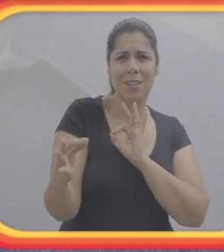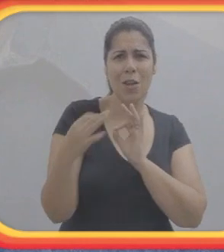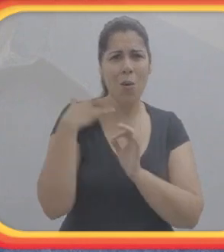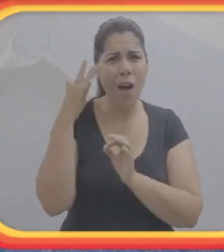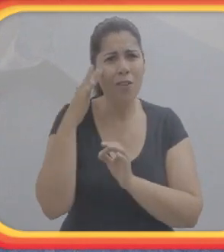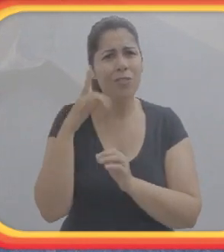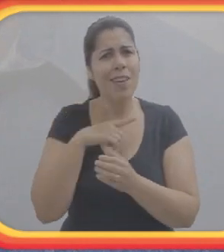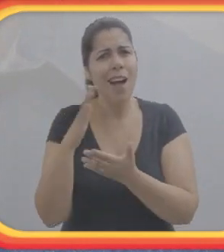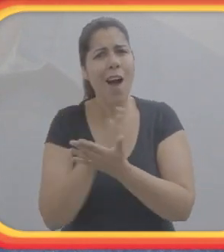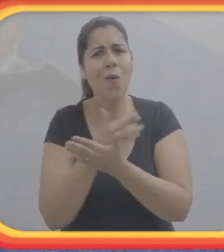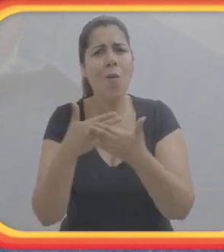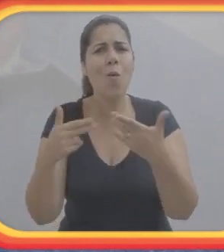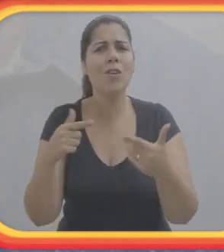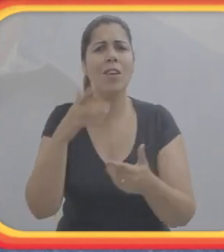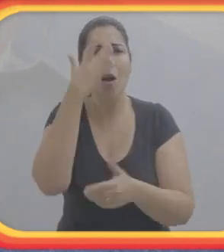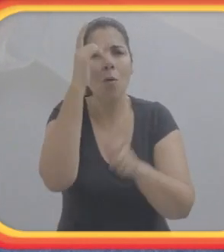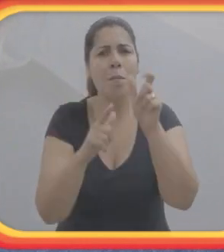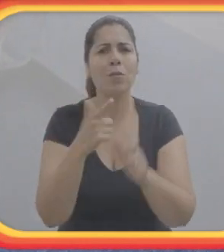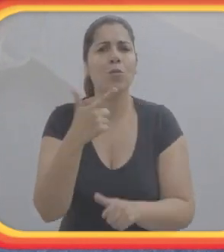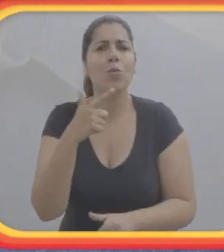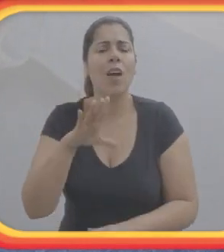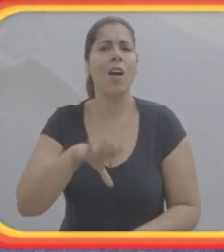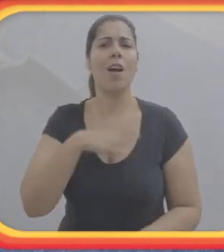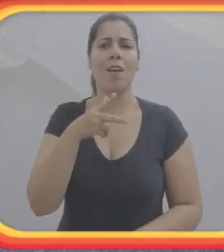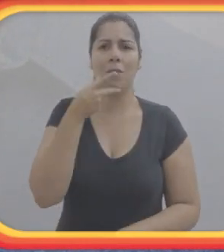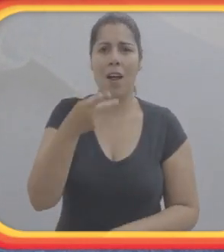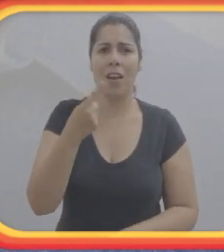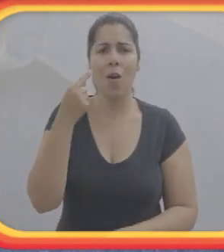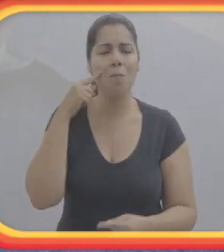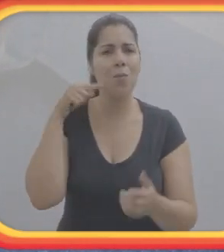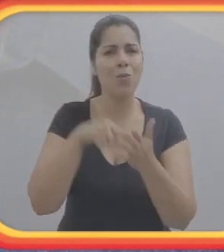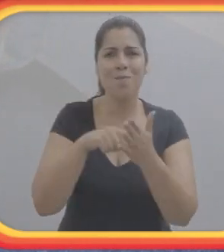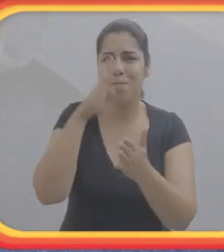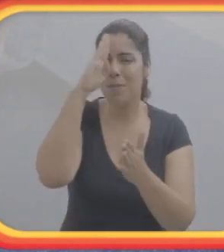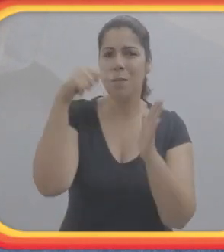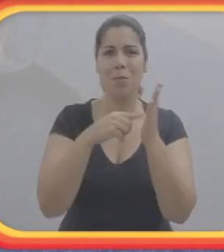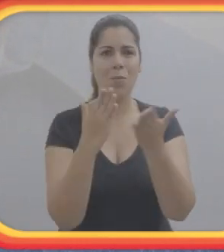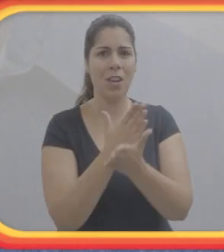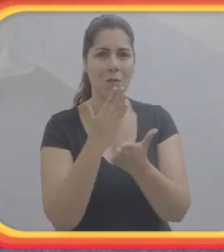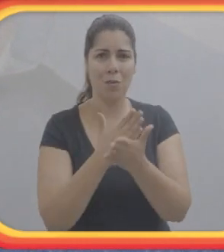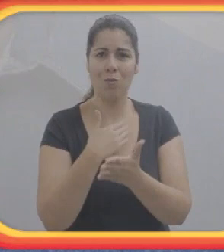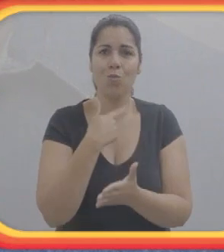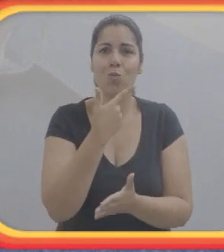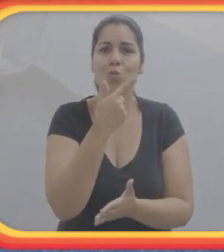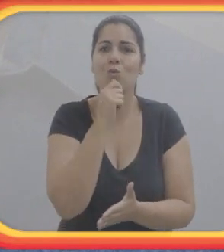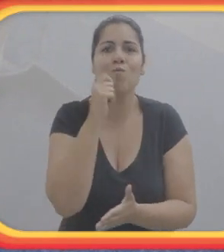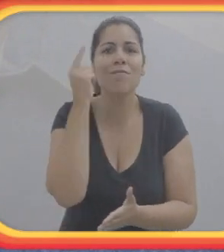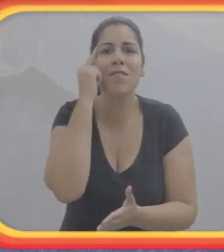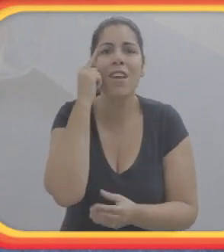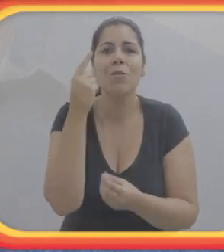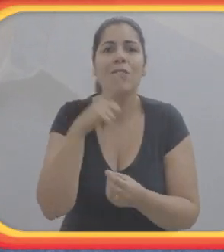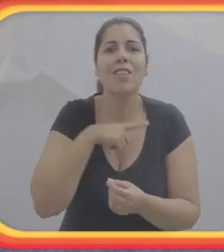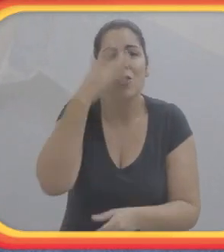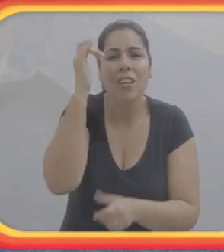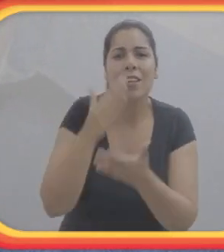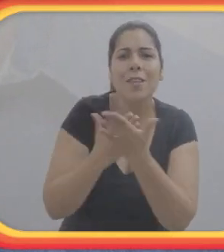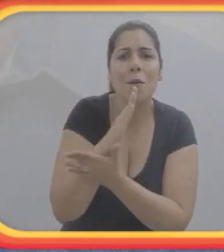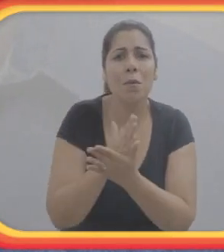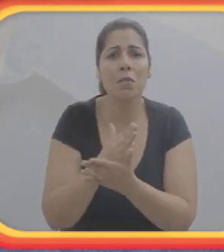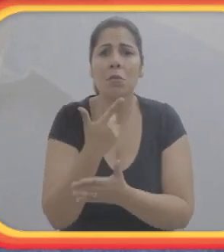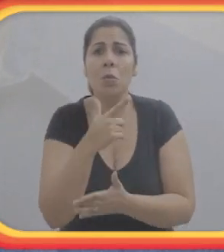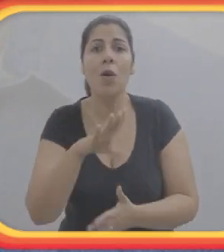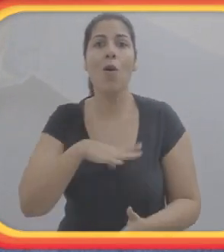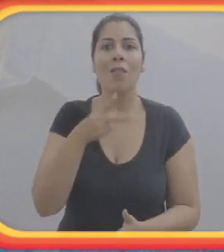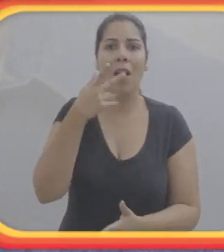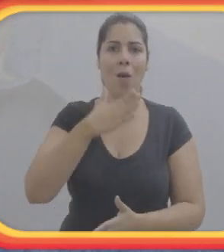acho que falar de algumas coisas que algumas pessoas não têm coragem de falar é um ponto principal do livro. Não sei se tem gente que se incomoda e não tem coragem de falar